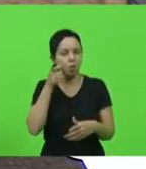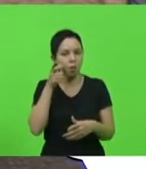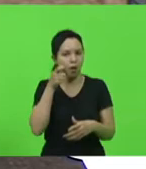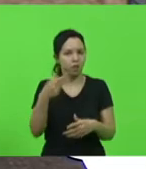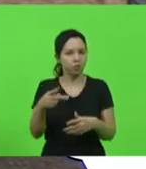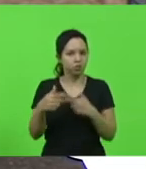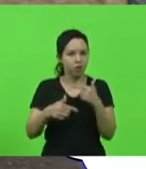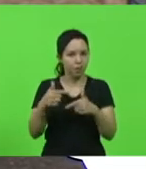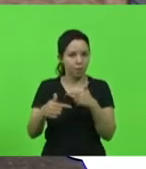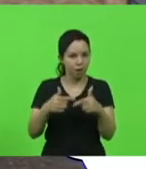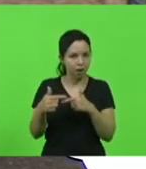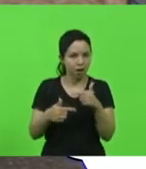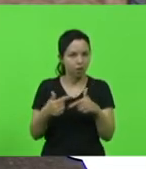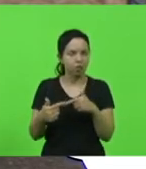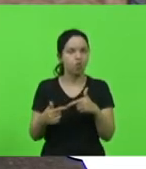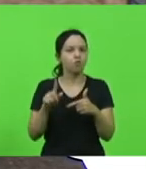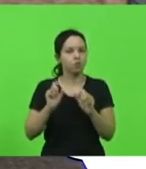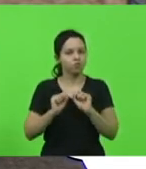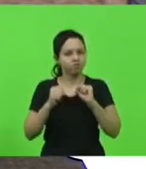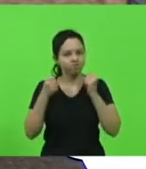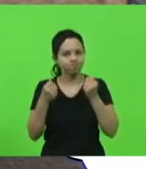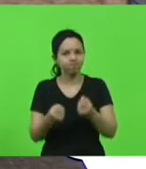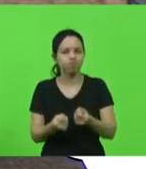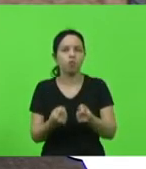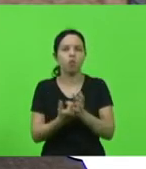Vossa Excelência, que tem se desdobrado desde